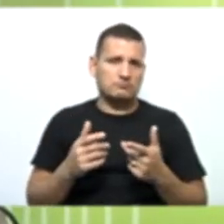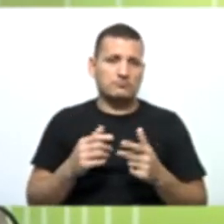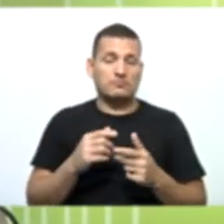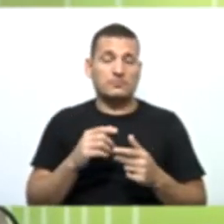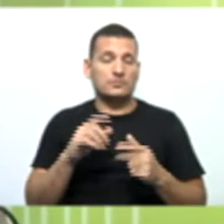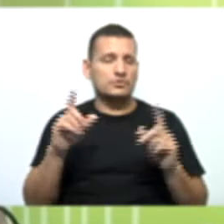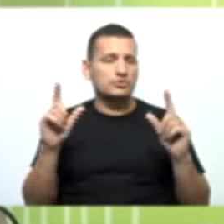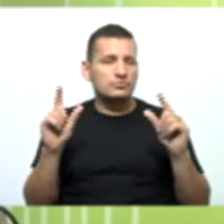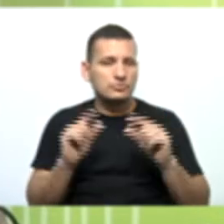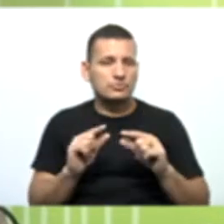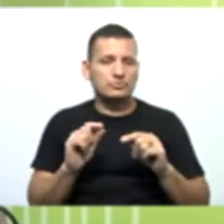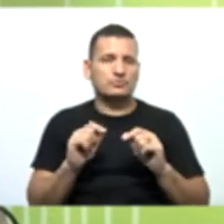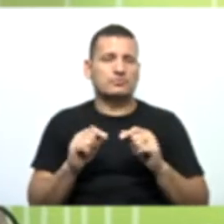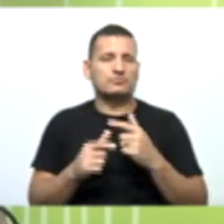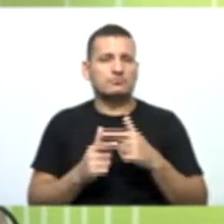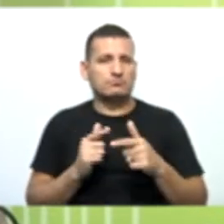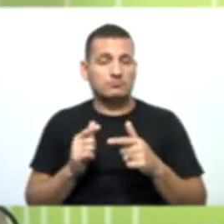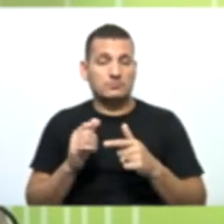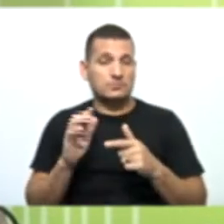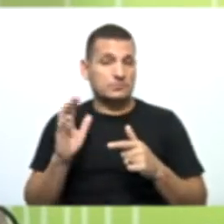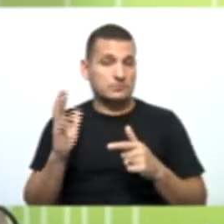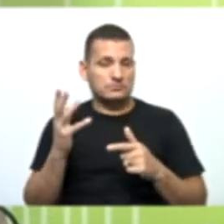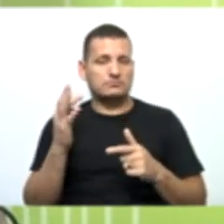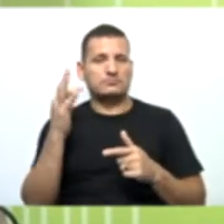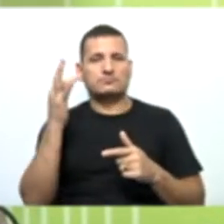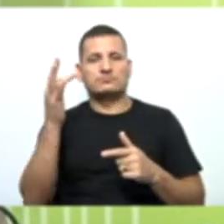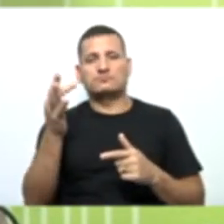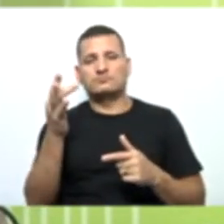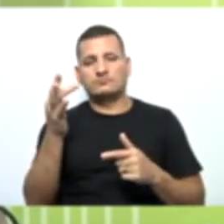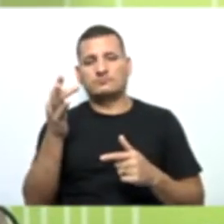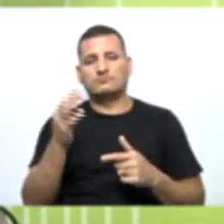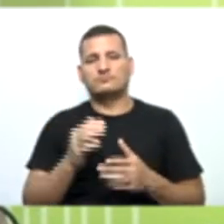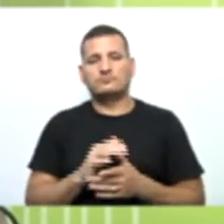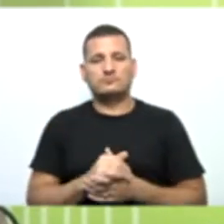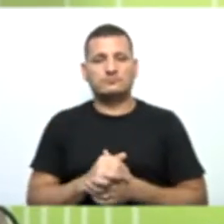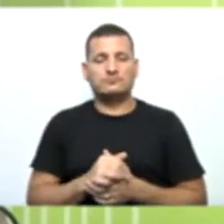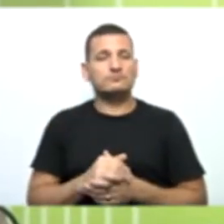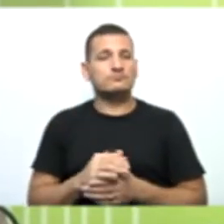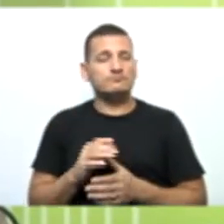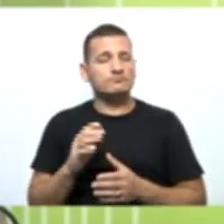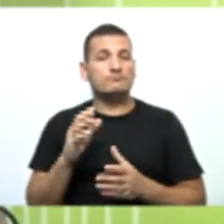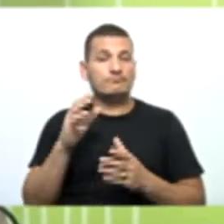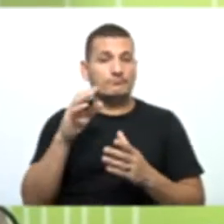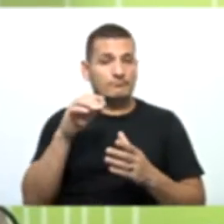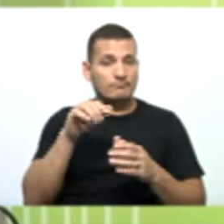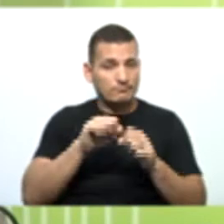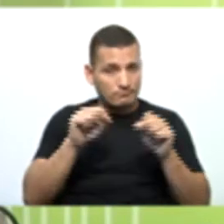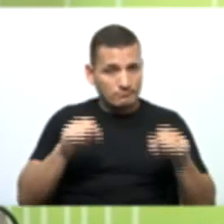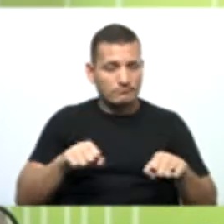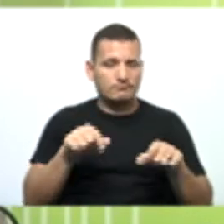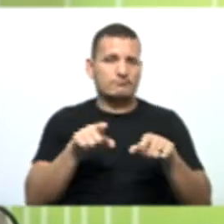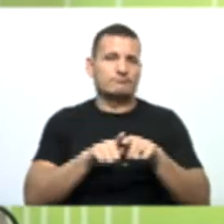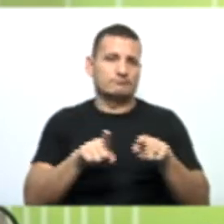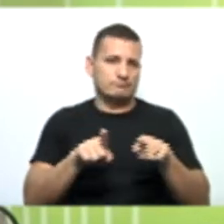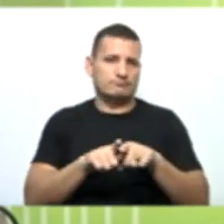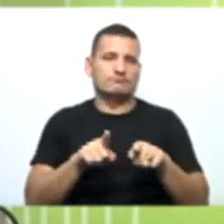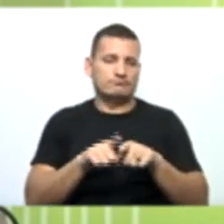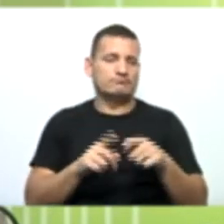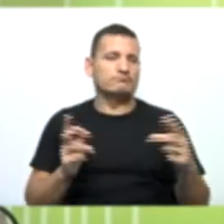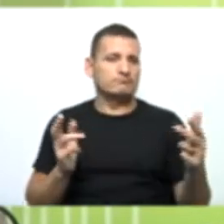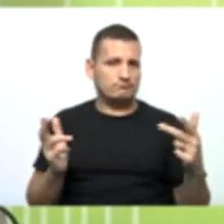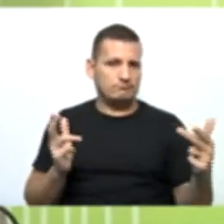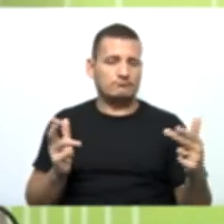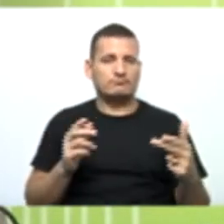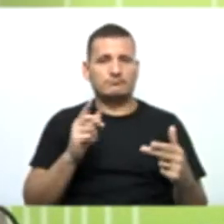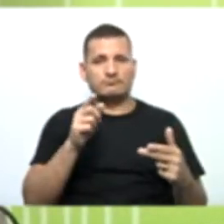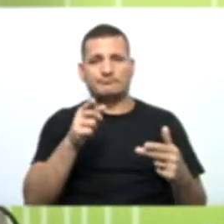minimizar muitos problemas futuros, certo? E isso acontece aqui em sistema também. Se você não modelou, né? Se